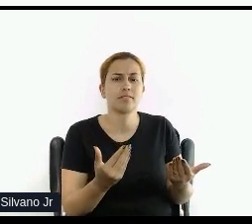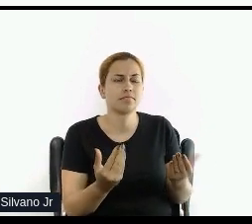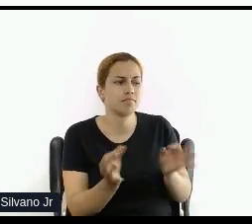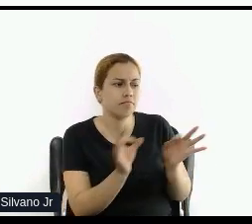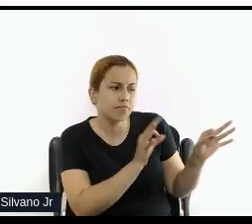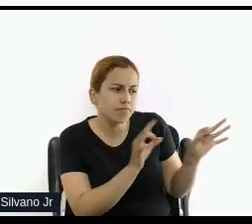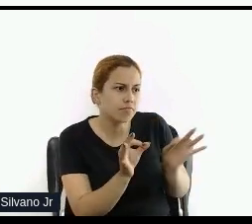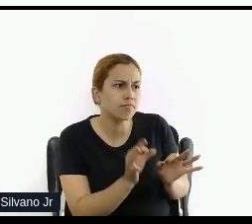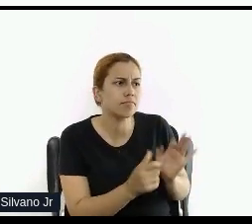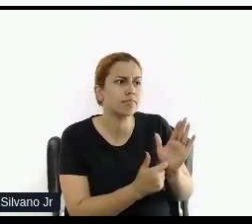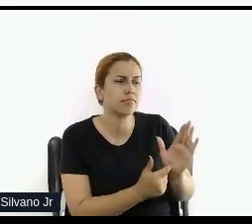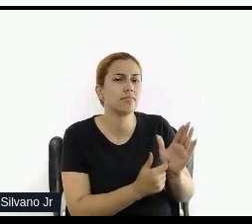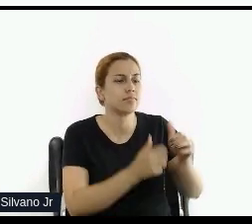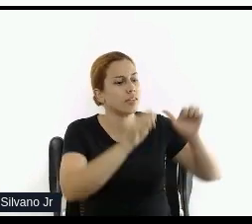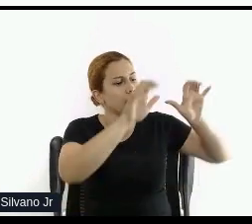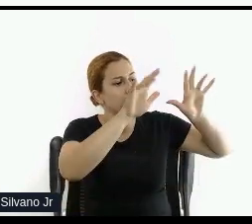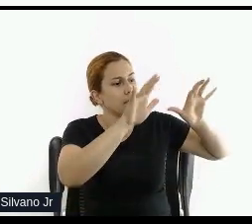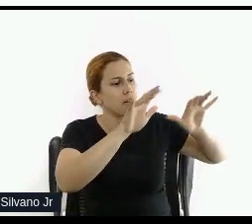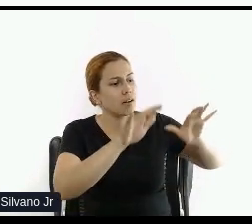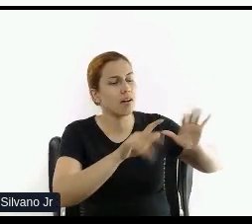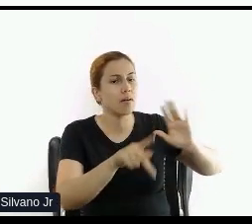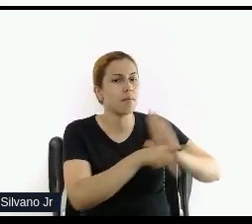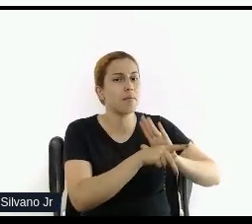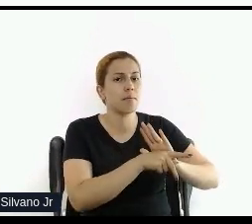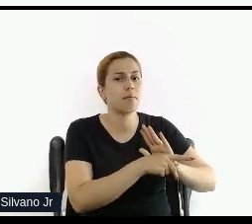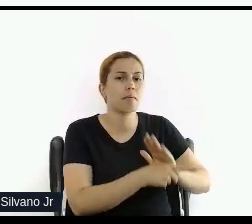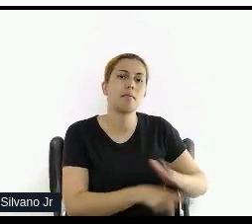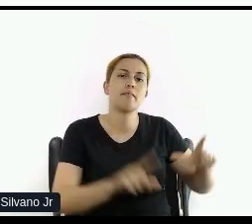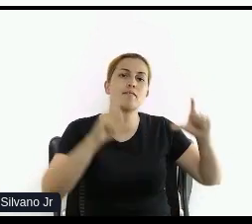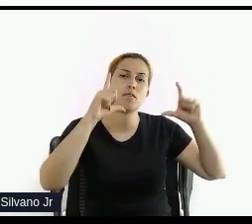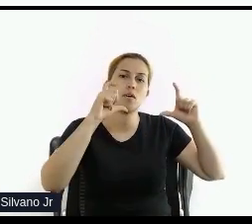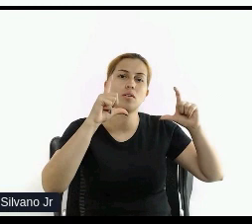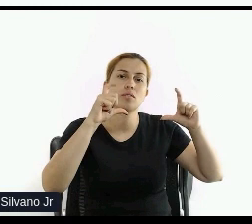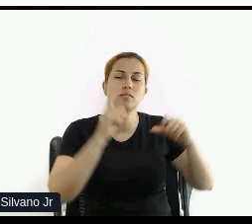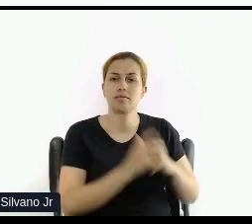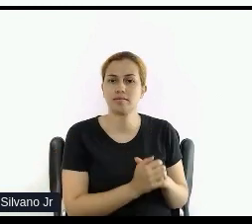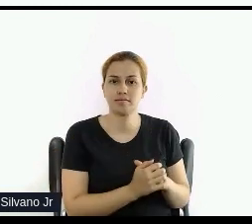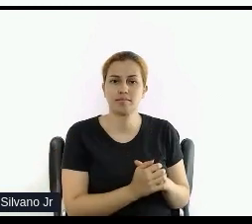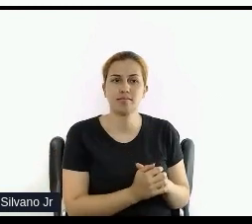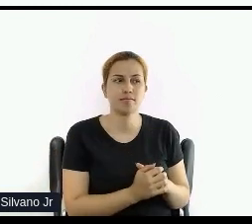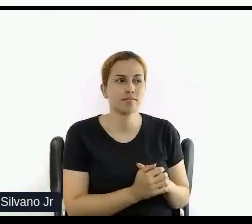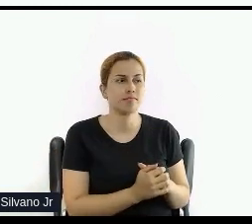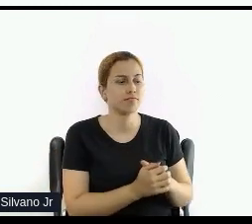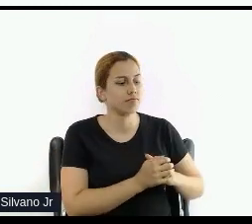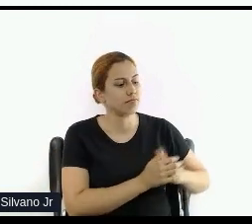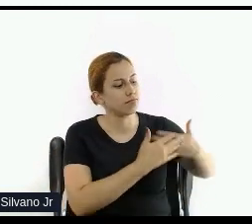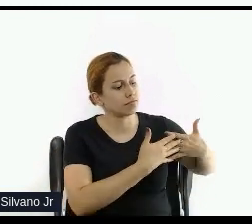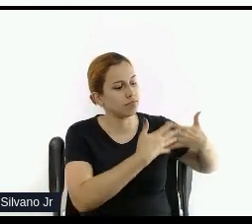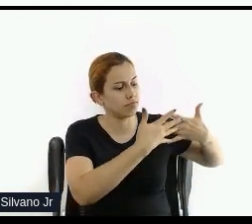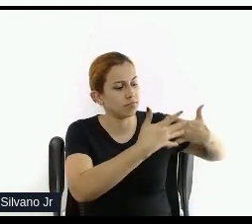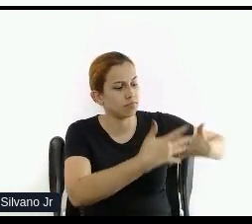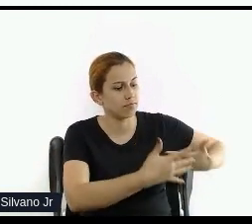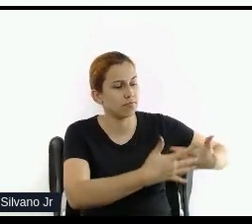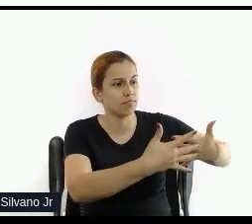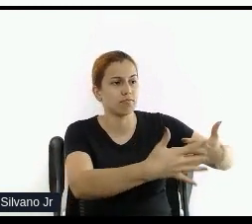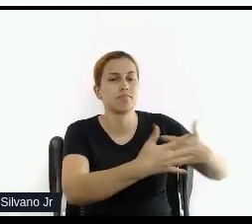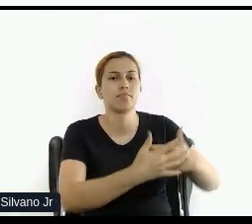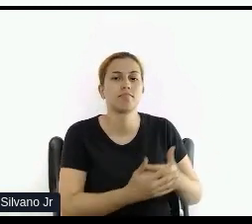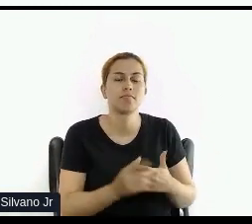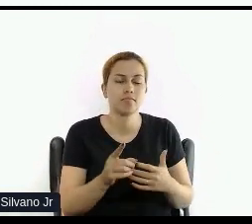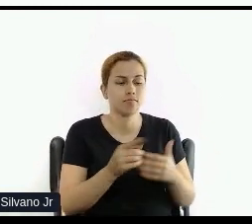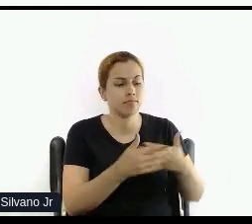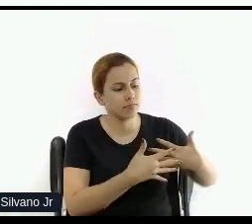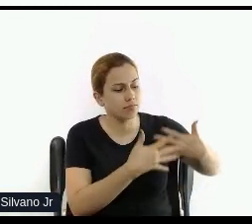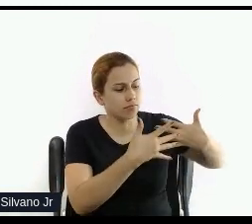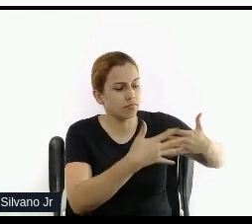por descrever imagens. Então, essa função, ela sempre vai receber um caminho de uma imagem, um parâmetro para ela. Então, essa